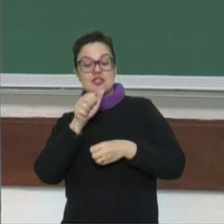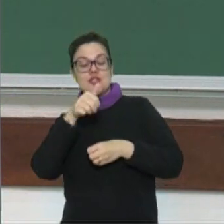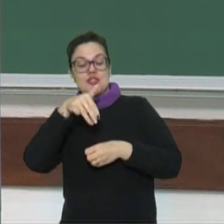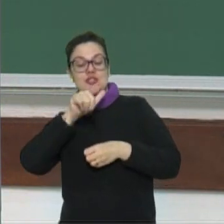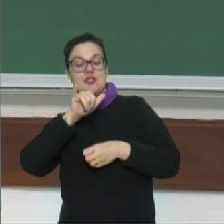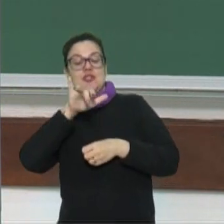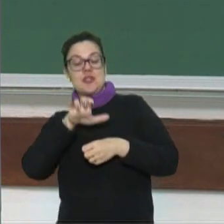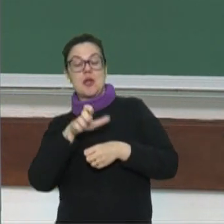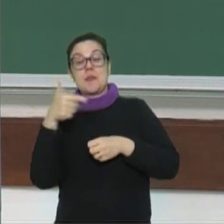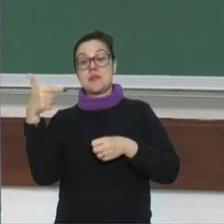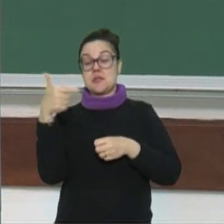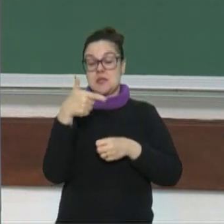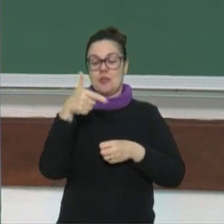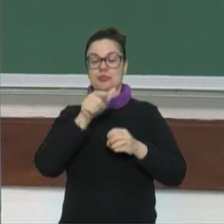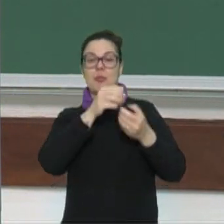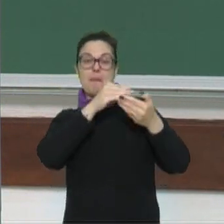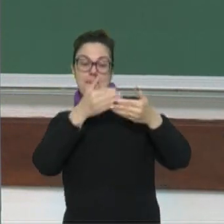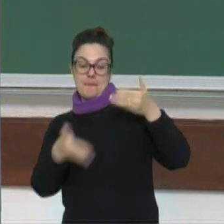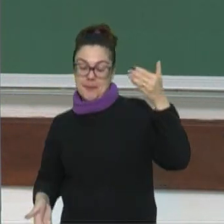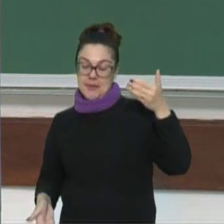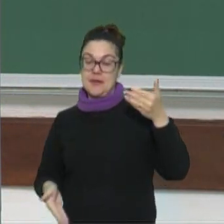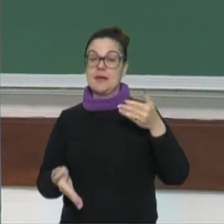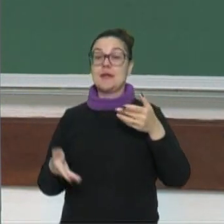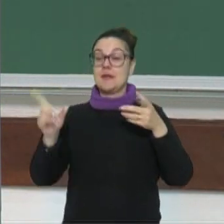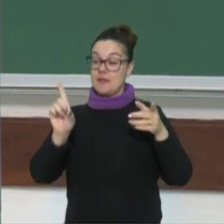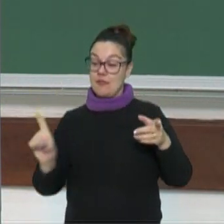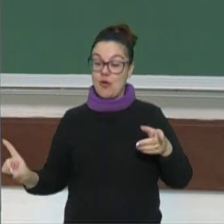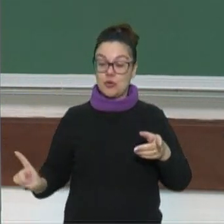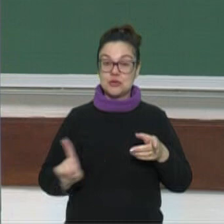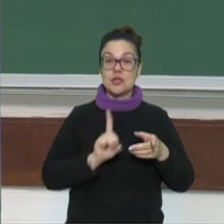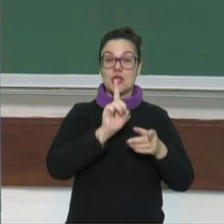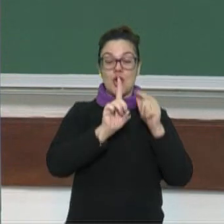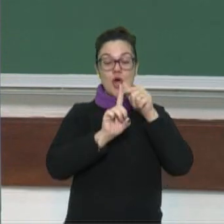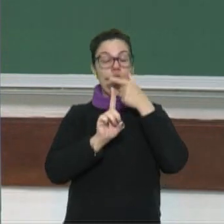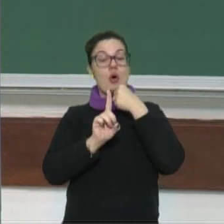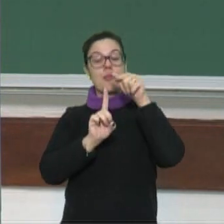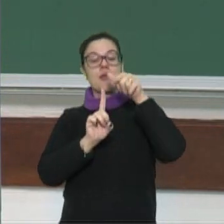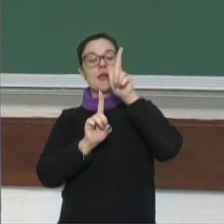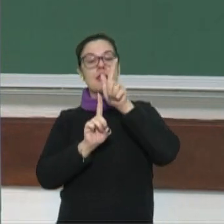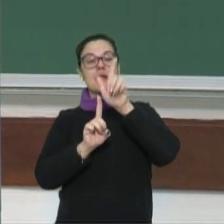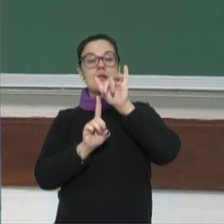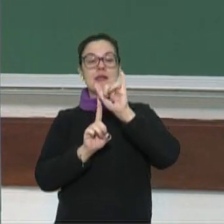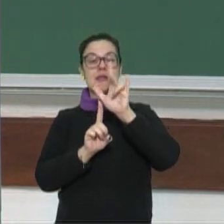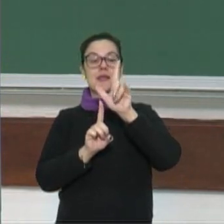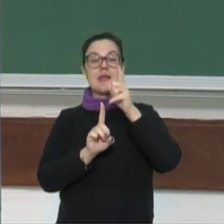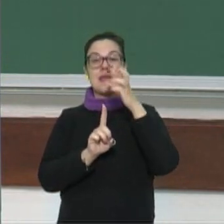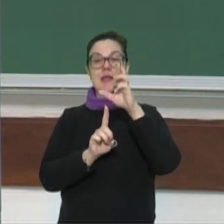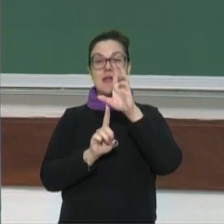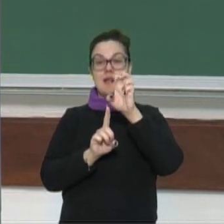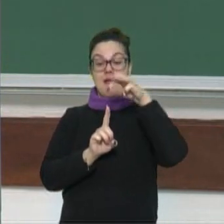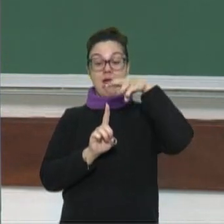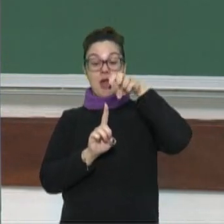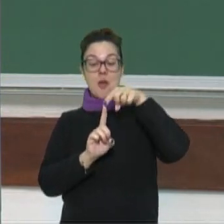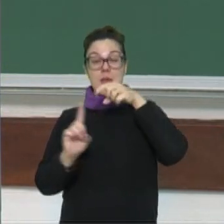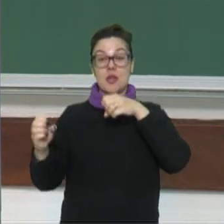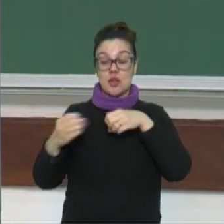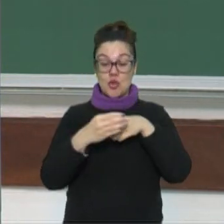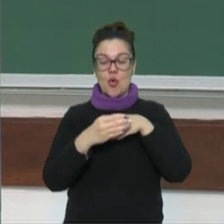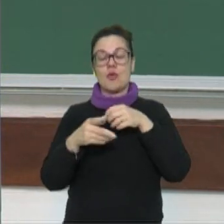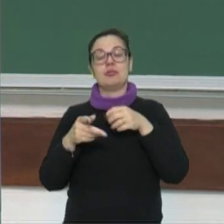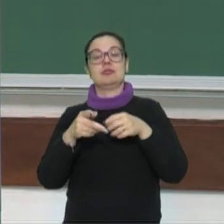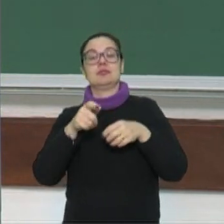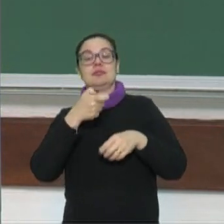puritano, um rei calvinista, é um príncipe holandês, que era Guilherme de Orange, para ser o novo rei da